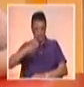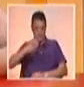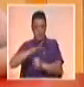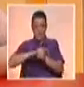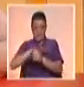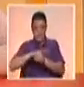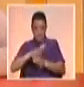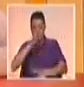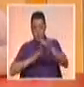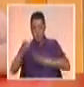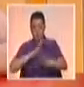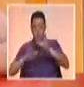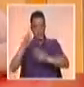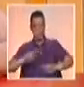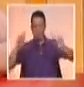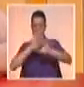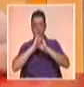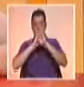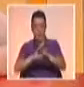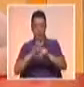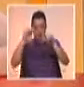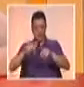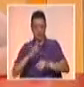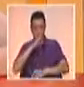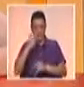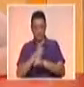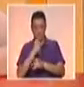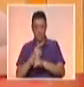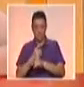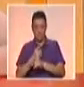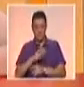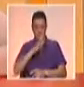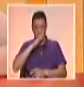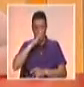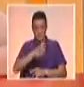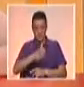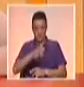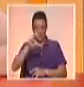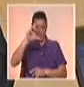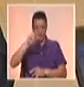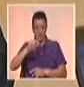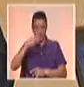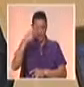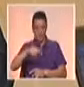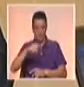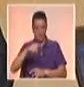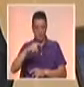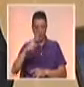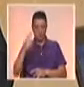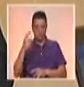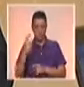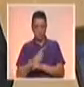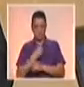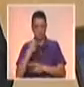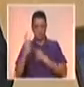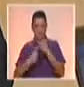que me são relatadas, não existe ainda hoje. Já acrescentava alguma coisa, Eduardo? Eu dizer que... Lá está, ainda existe bastante... Às vezes há